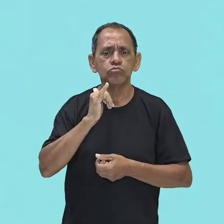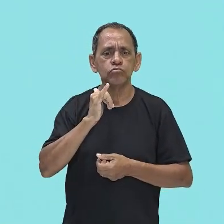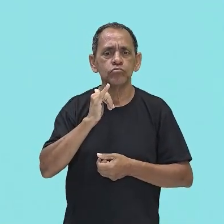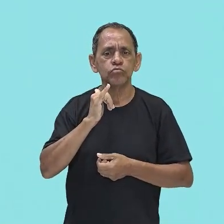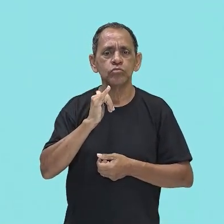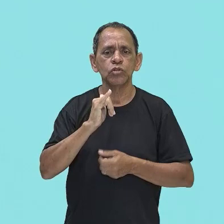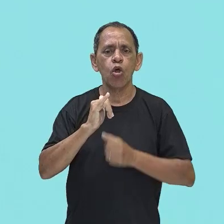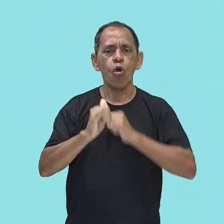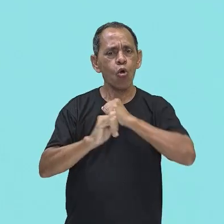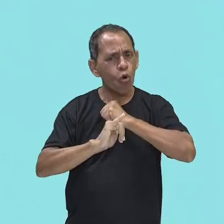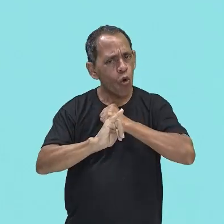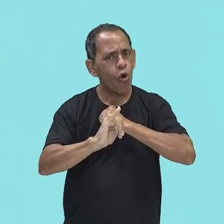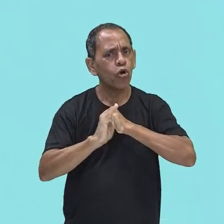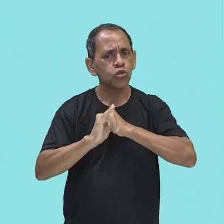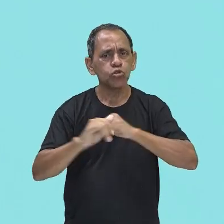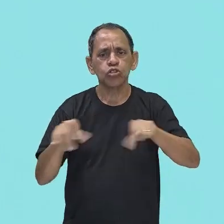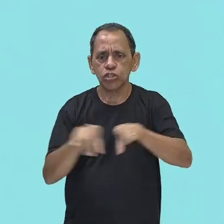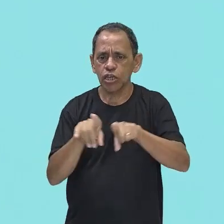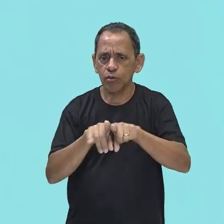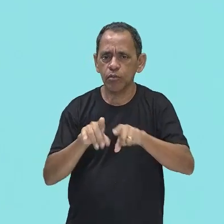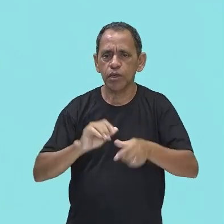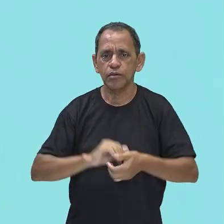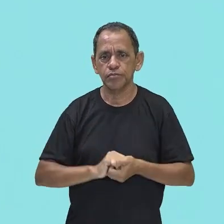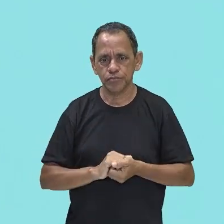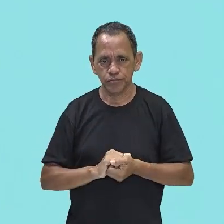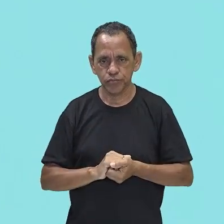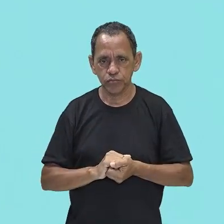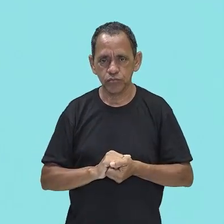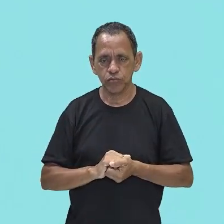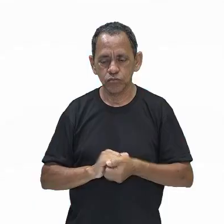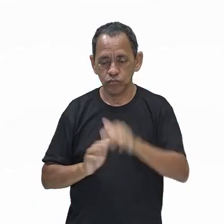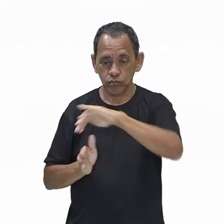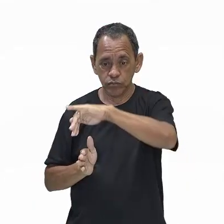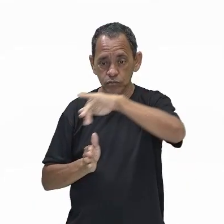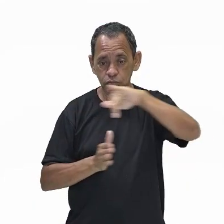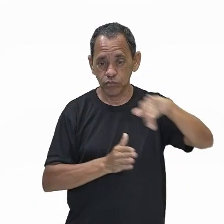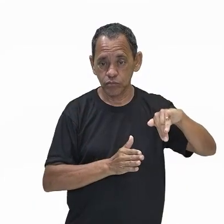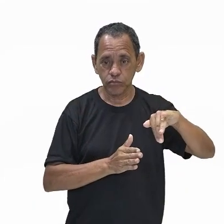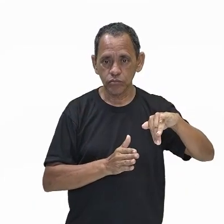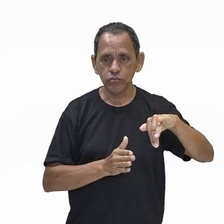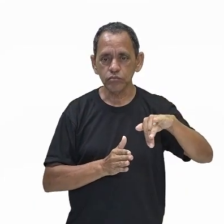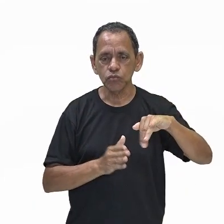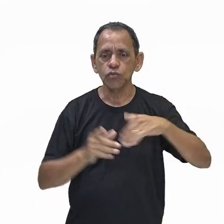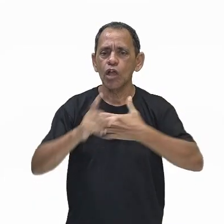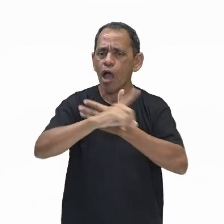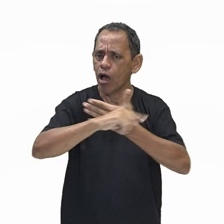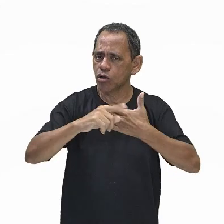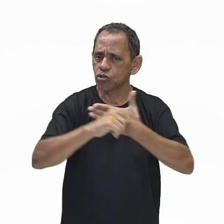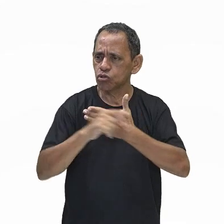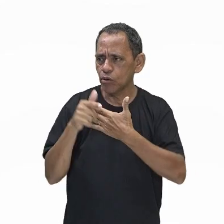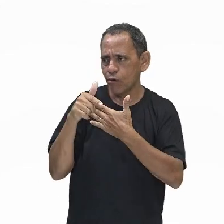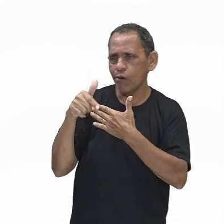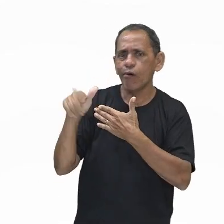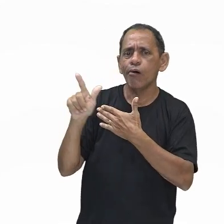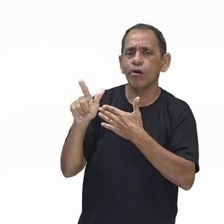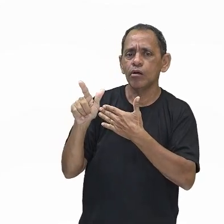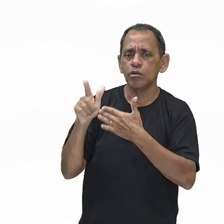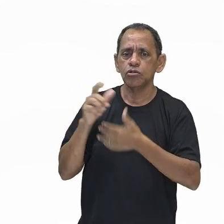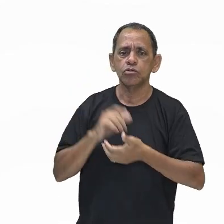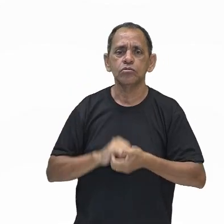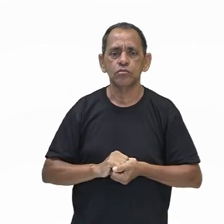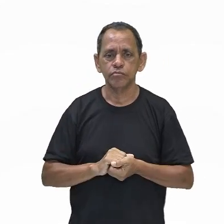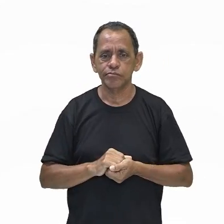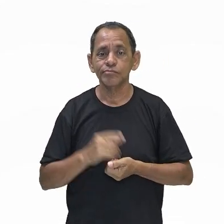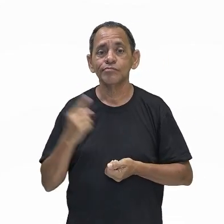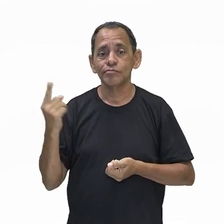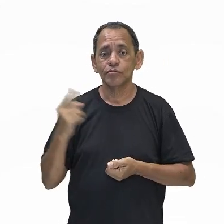intimista, certo? Aí eu vou apresentar para vocês agora um outro escritor, vejam só quem é. Olha só, tenho certeza que vocês conhecem, né,